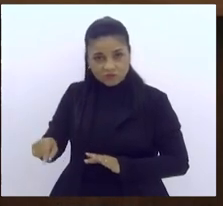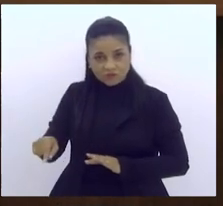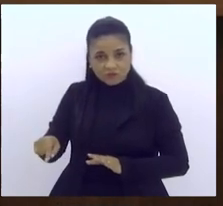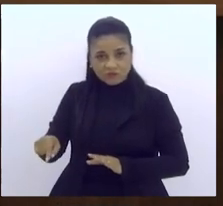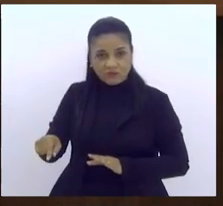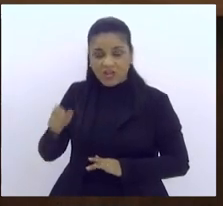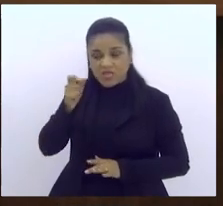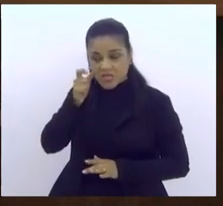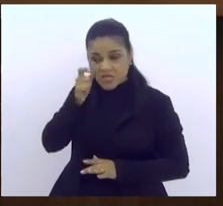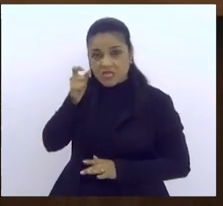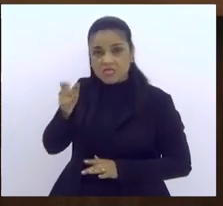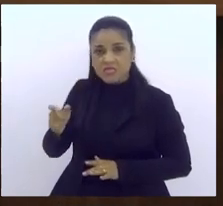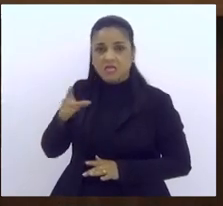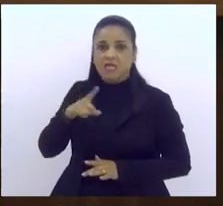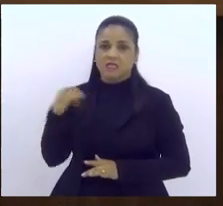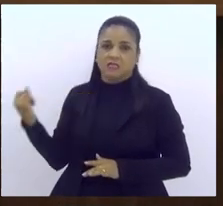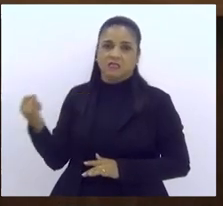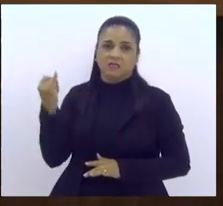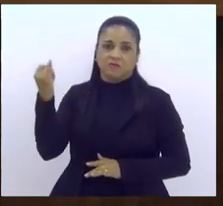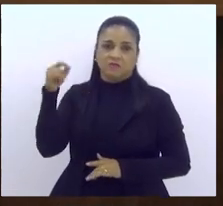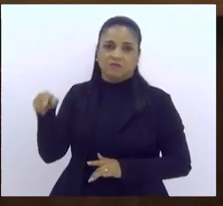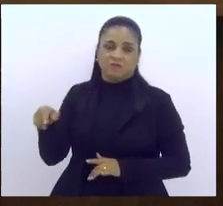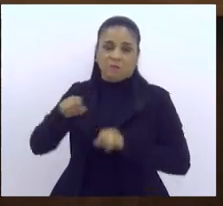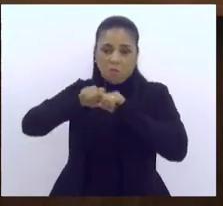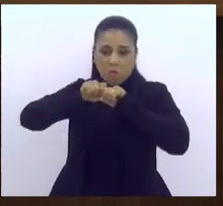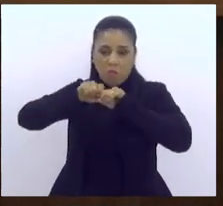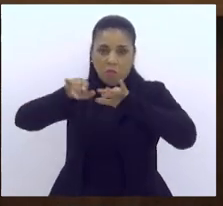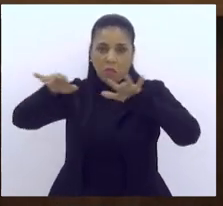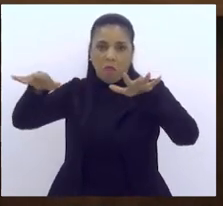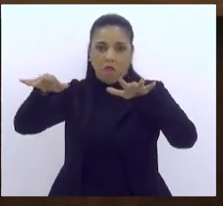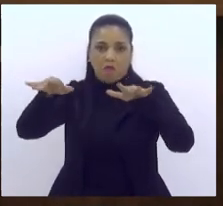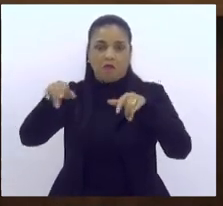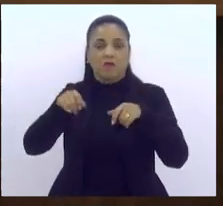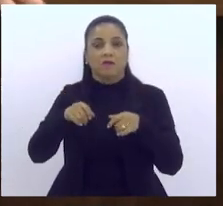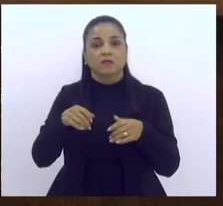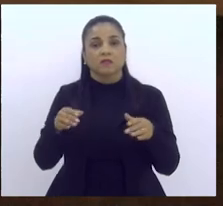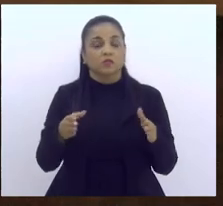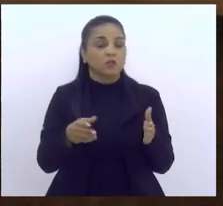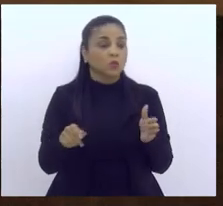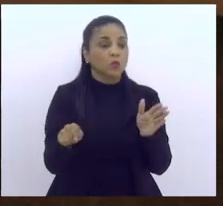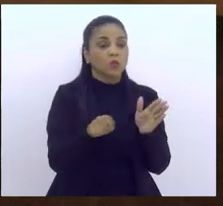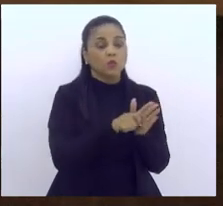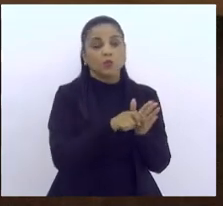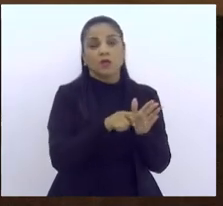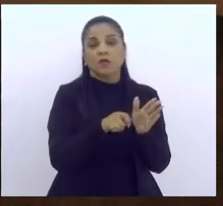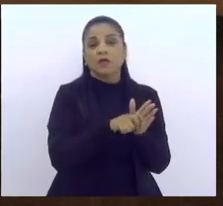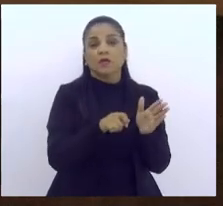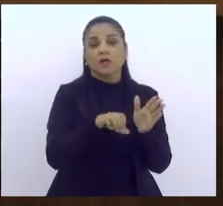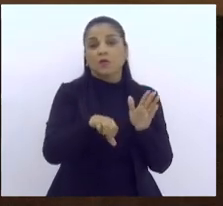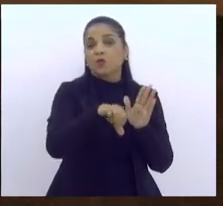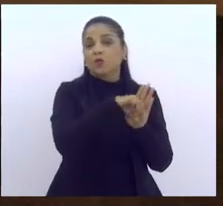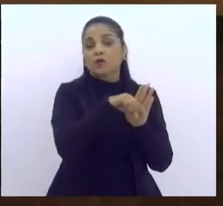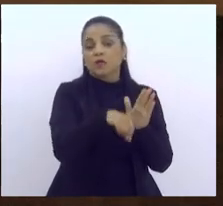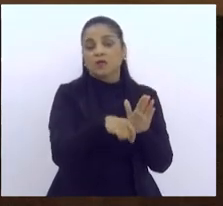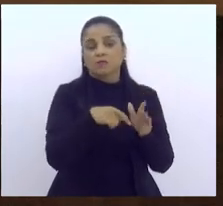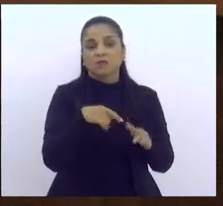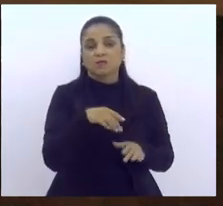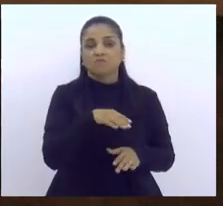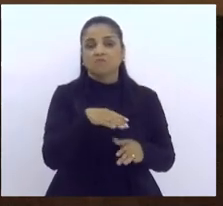mais interesse e muito mais repercussão do que um crime, por exemplo, na minha cidade, São João de Meriti, que morre gente todo